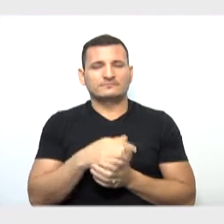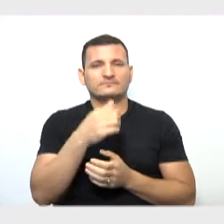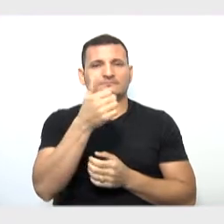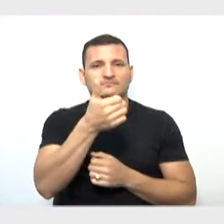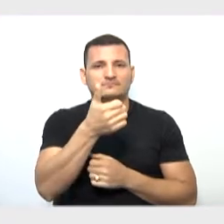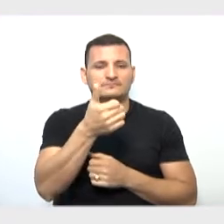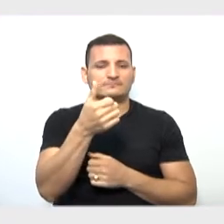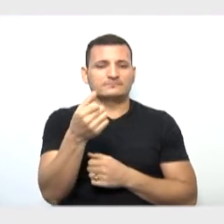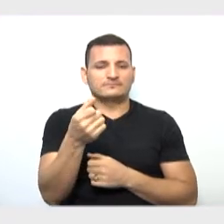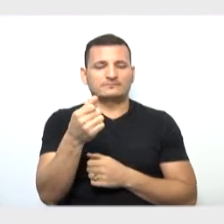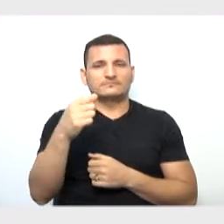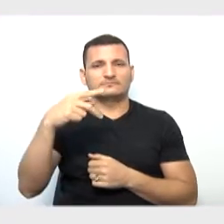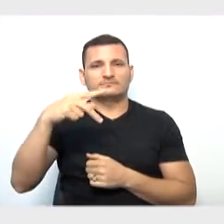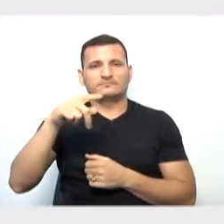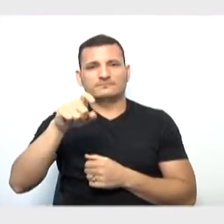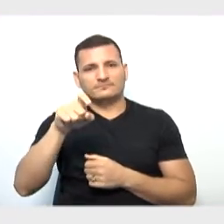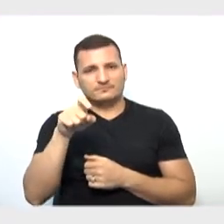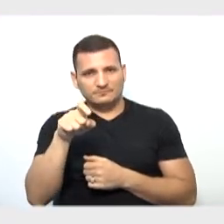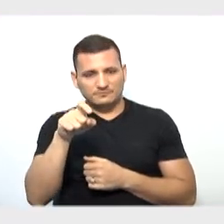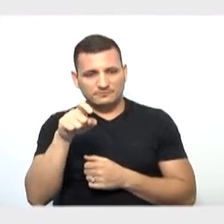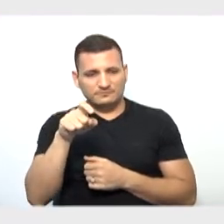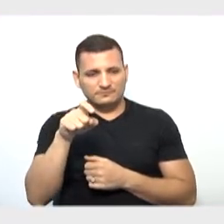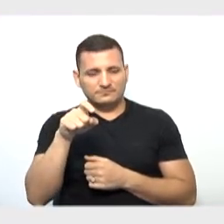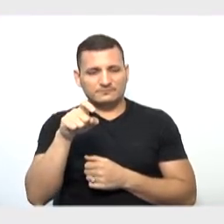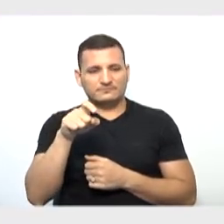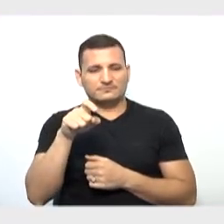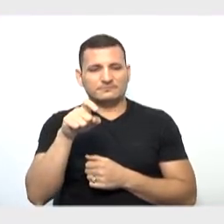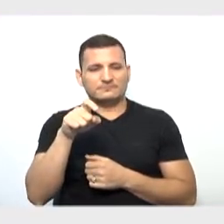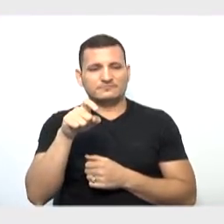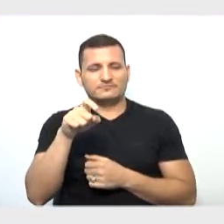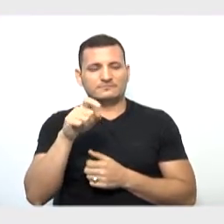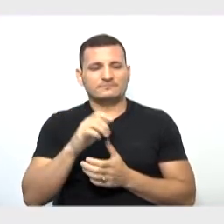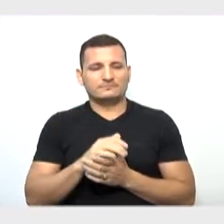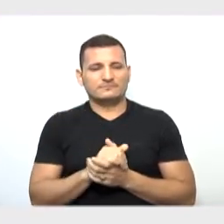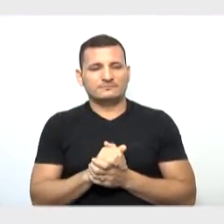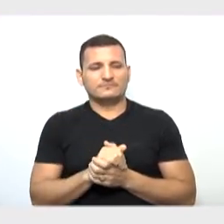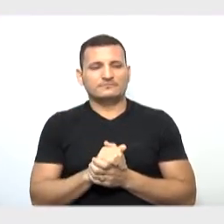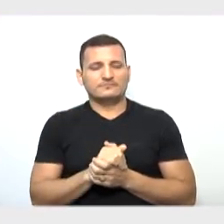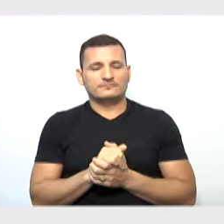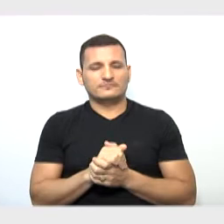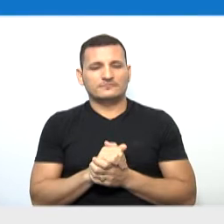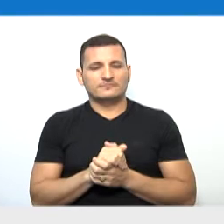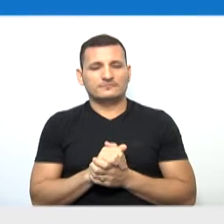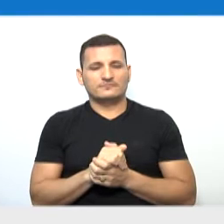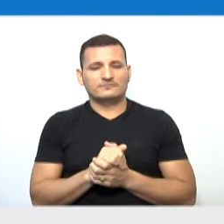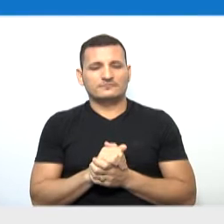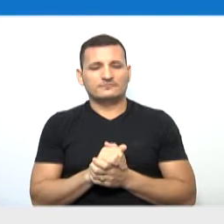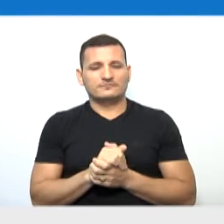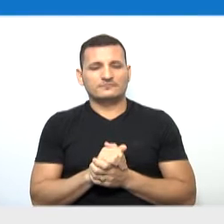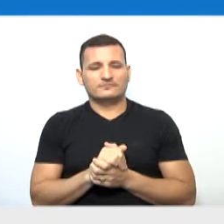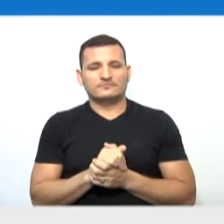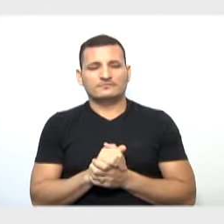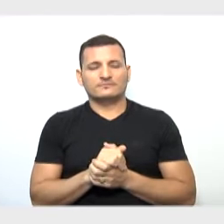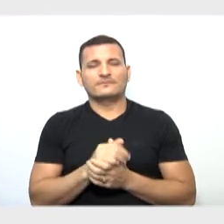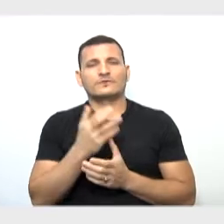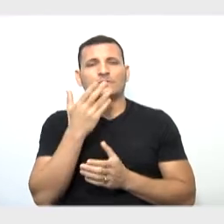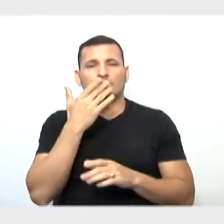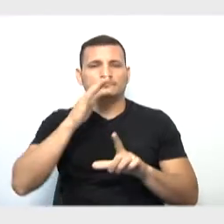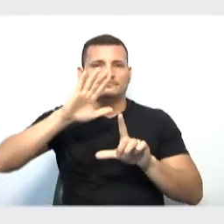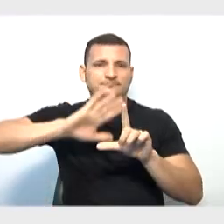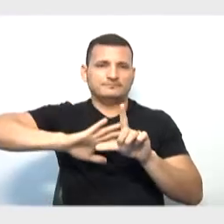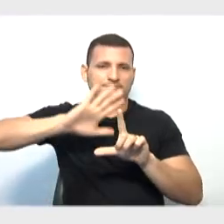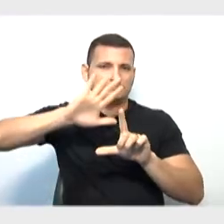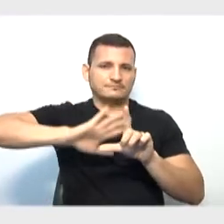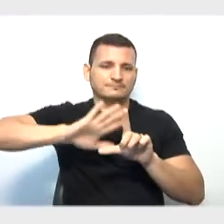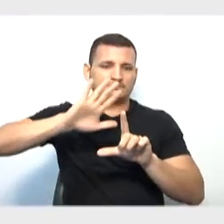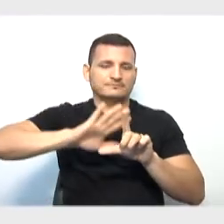tamanho 16 pixels. E a última configuração que eu vou colocar aqui no meu body vai ser o background, que